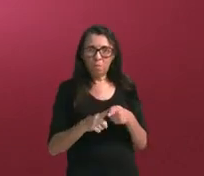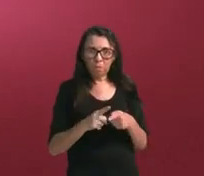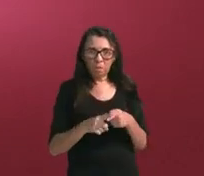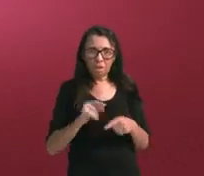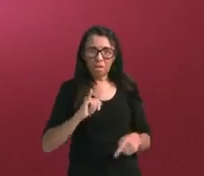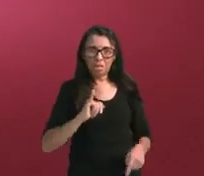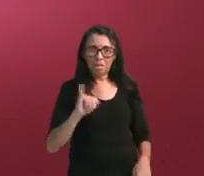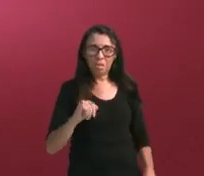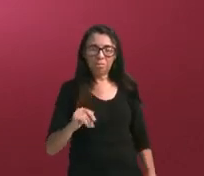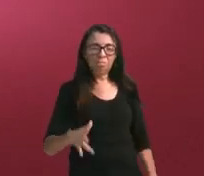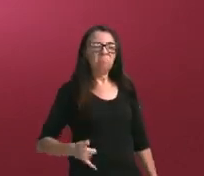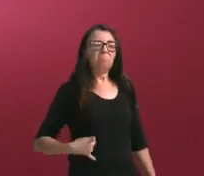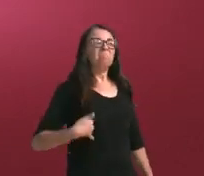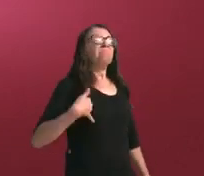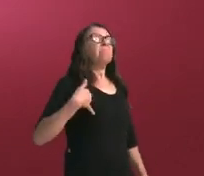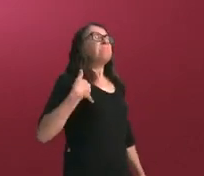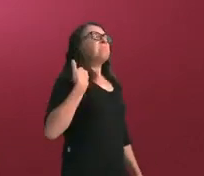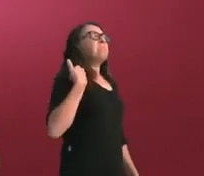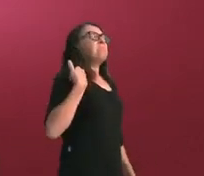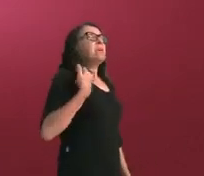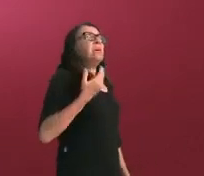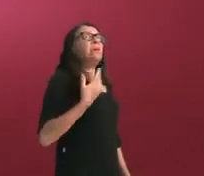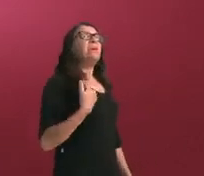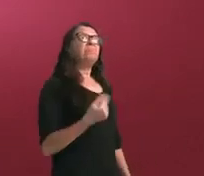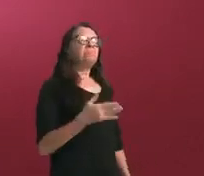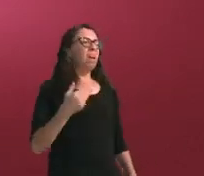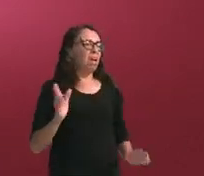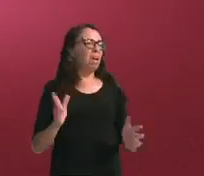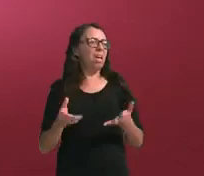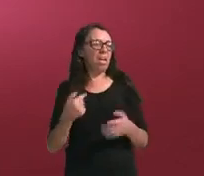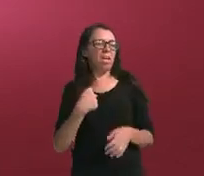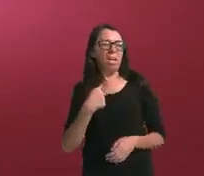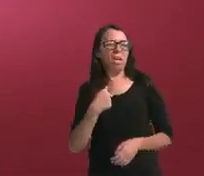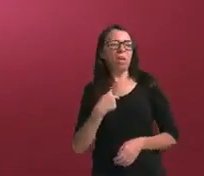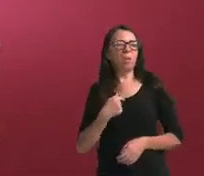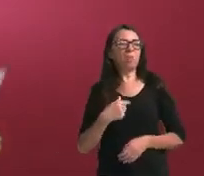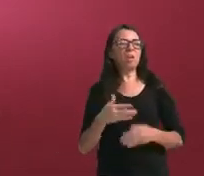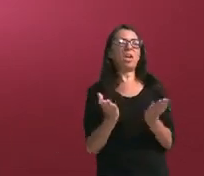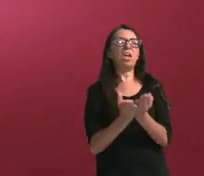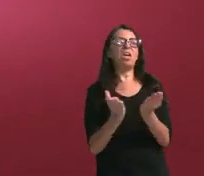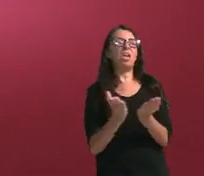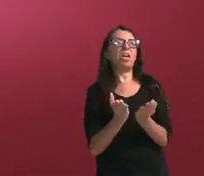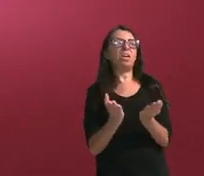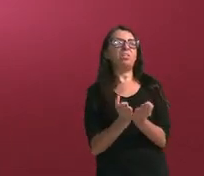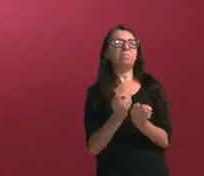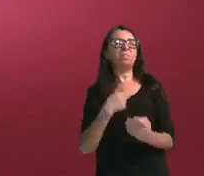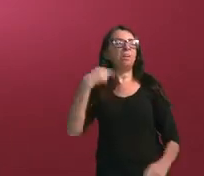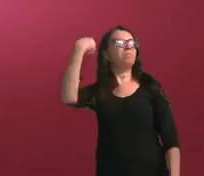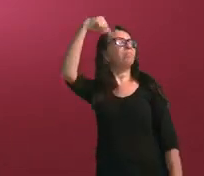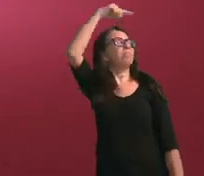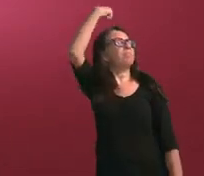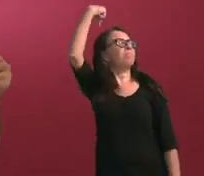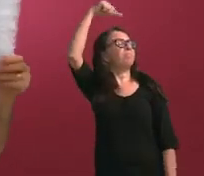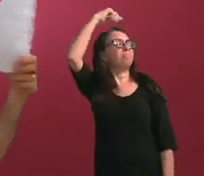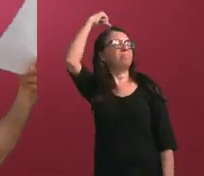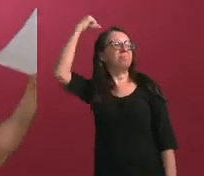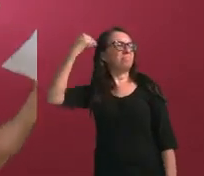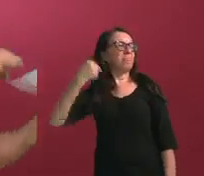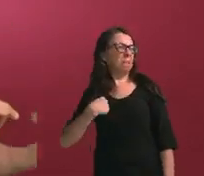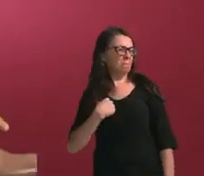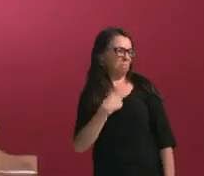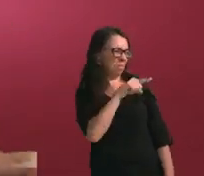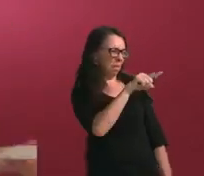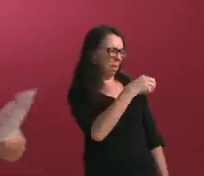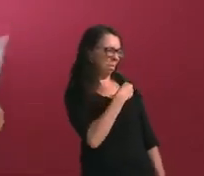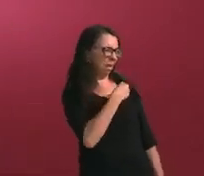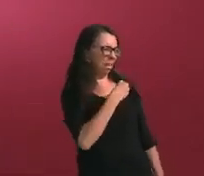não provém de Deus. O que provém de Deus? O reconhecimento do agir dele em nossas vidas, e a glória tem que ser